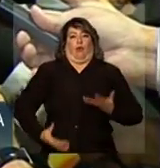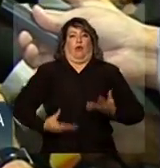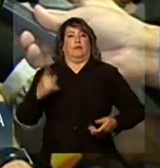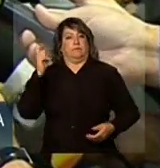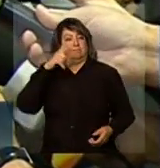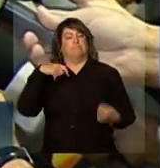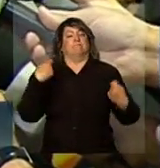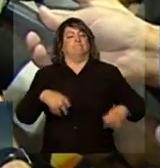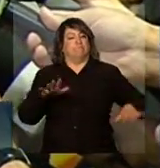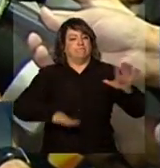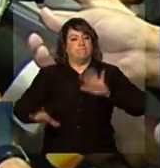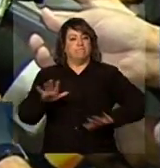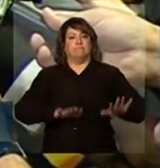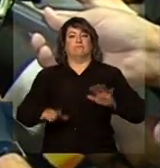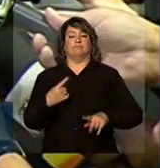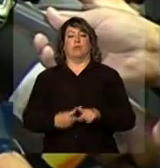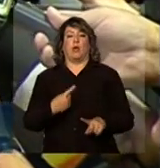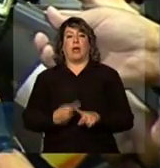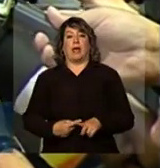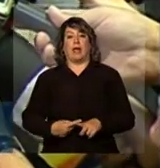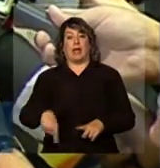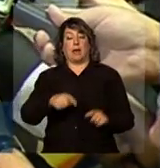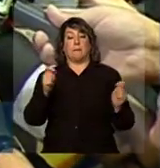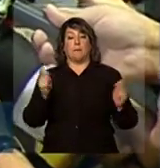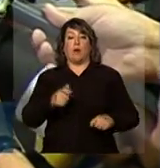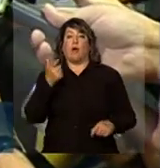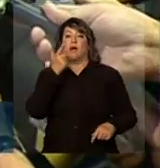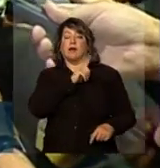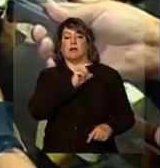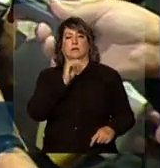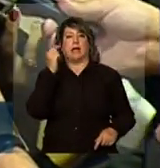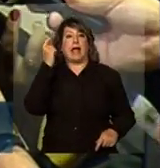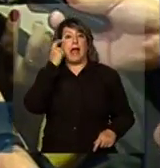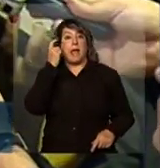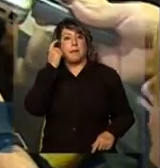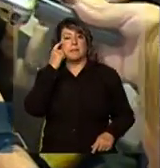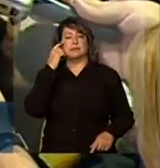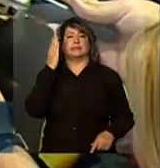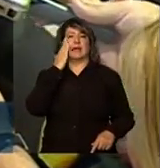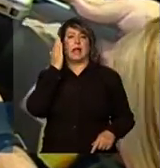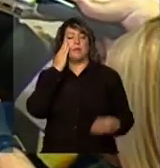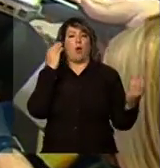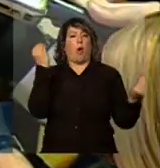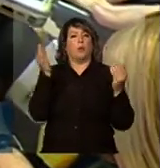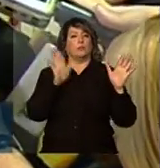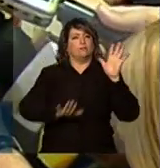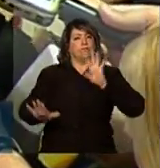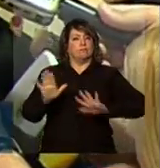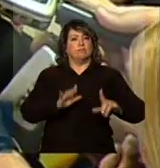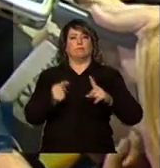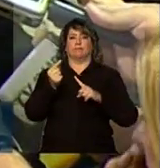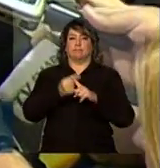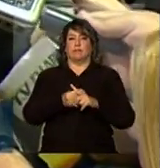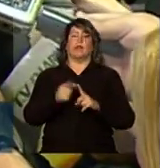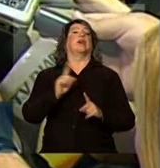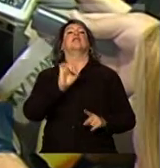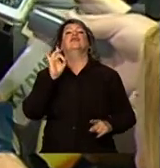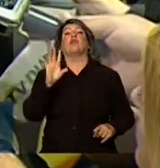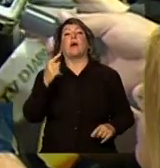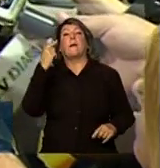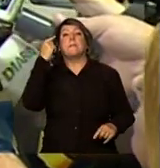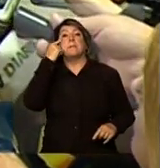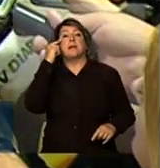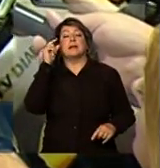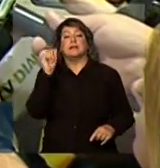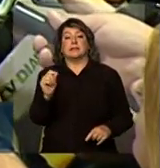mobilizar é fazer com que eles possam ganhar um maior grau de conscientização da necessidade de se proteger e como eu disse não é apenas uma